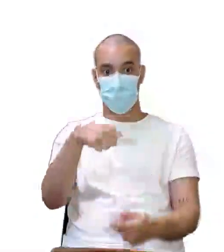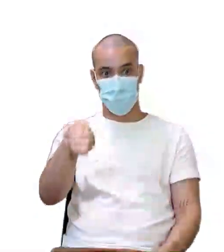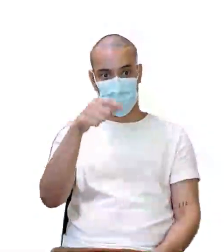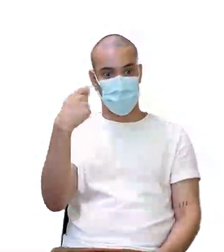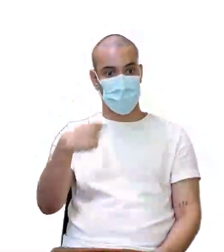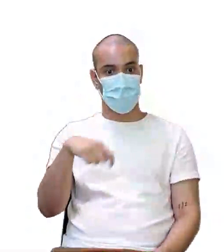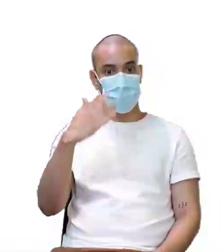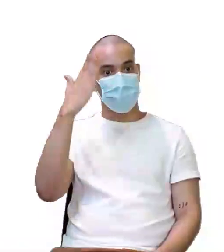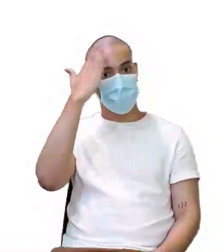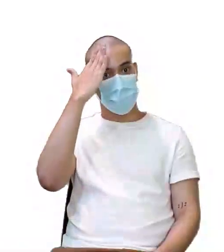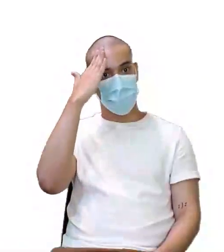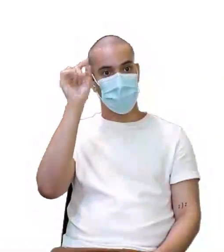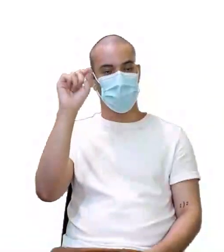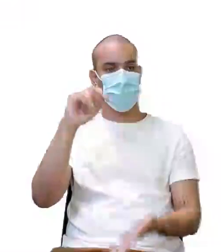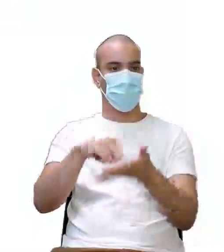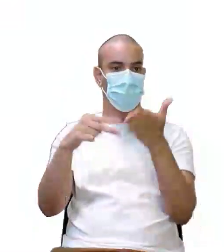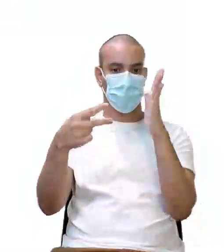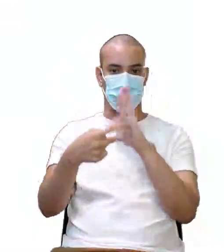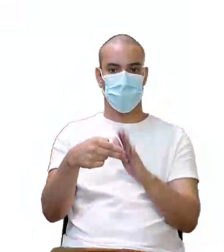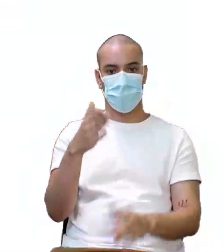que saber o que é,